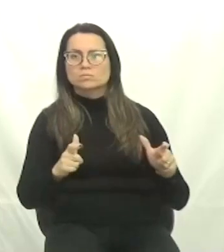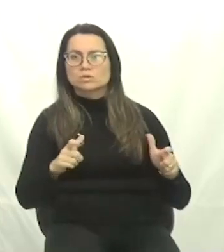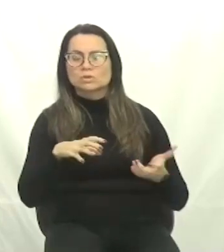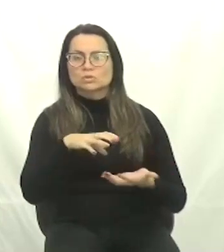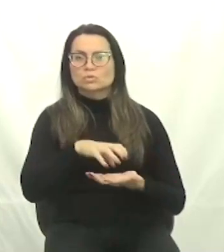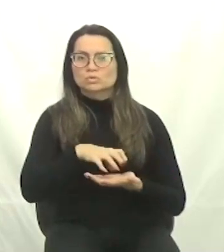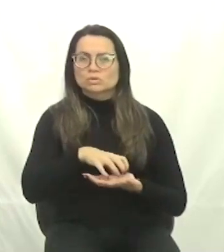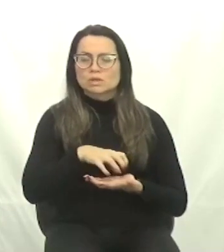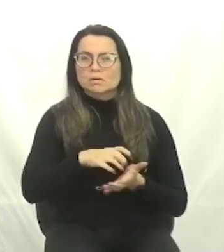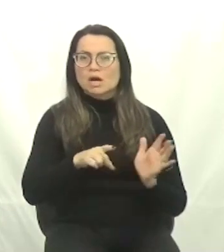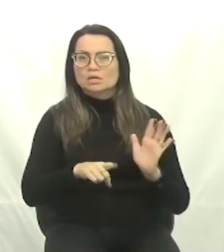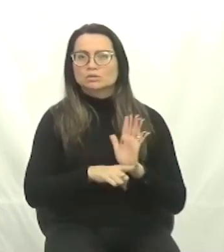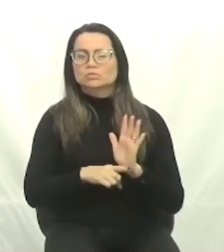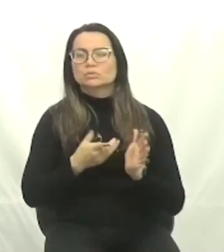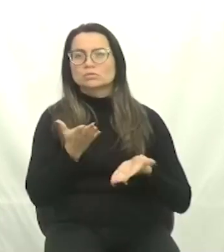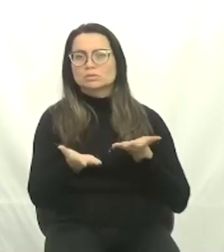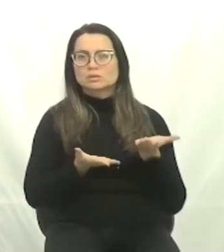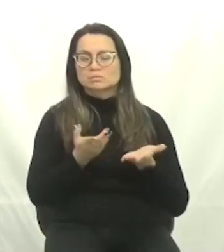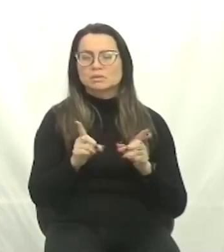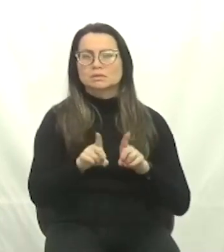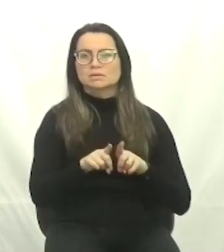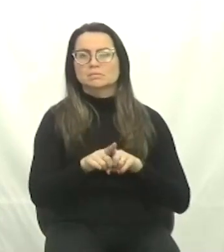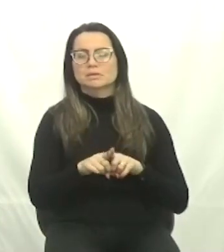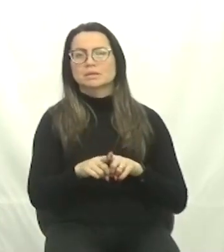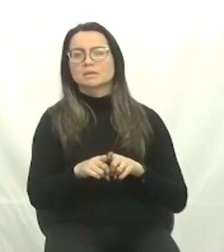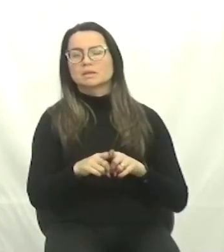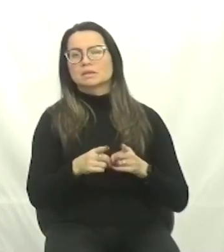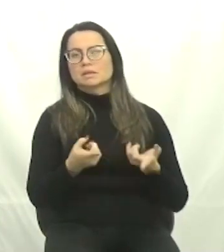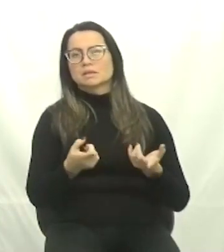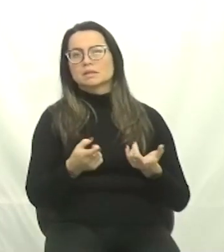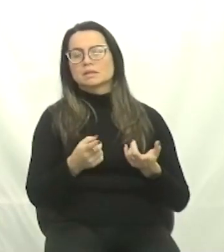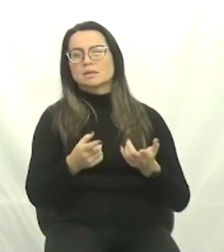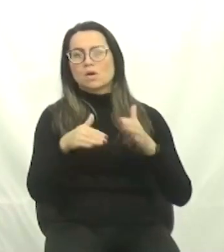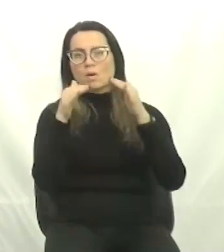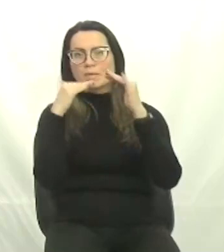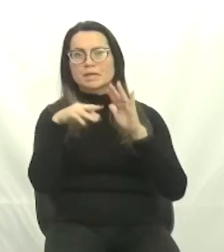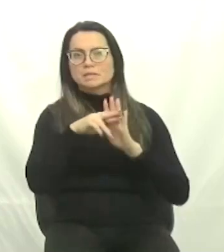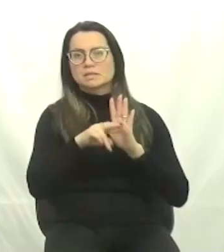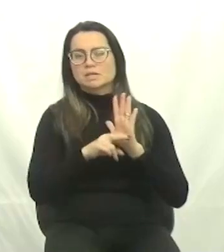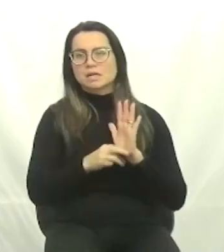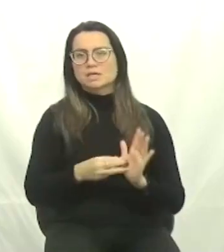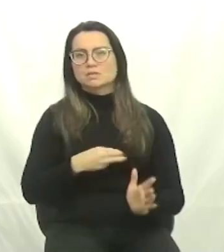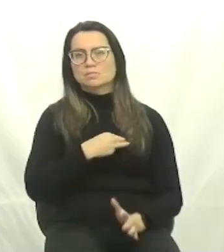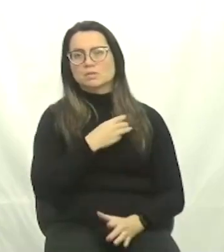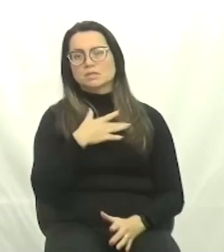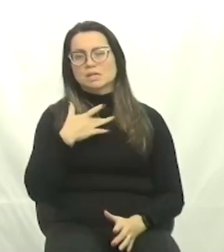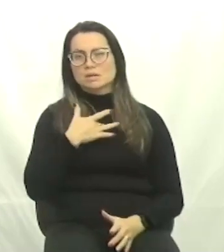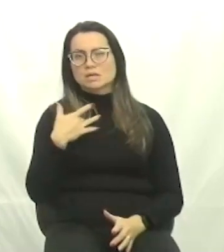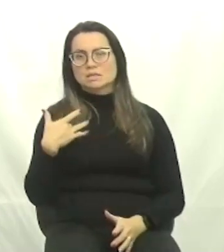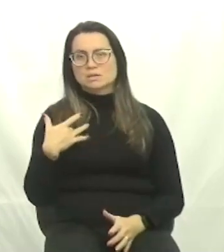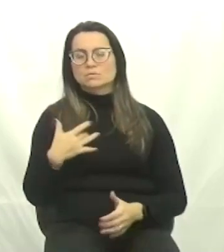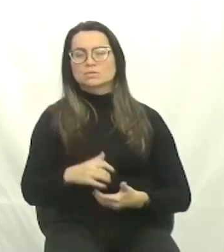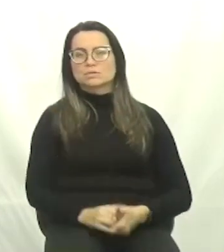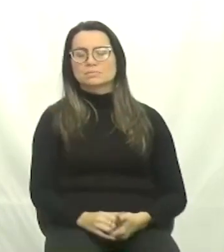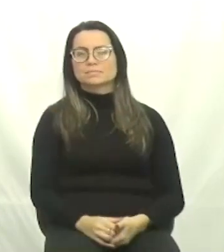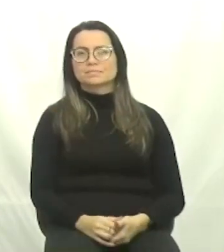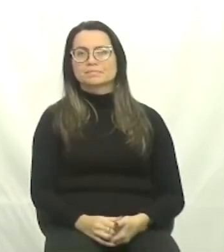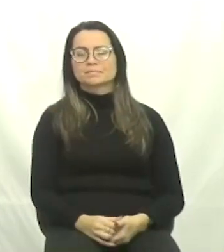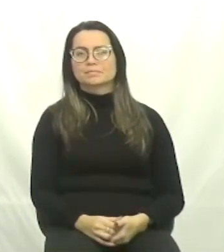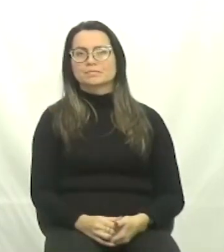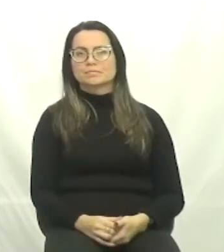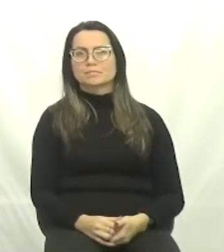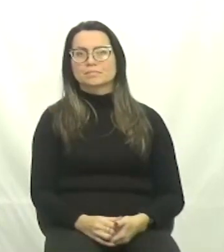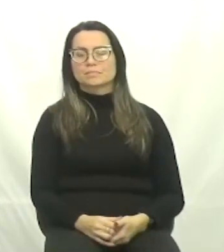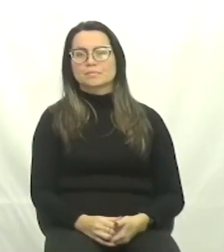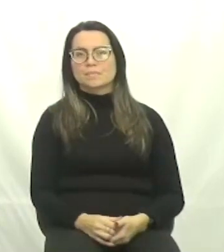os atendimentos às recomendações do Ministério da Saúde e traria mais conforto aos criciumenses. O requerimento está em